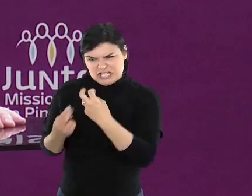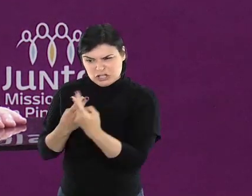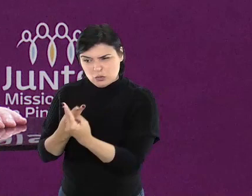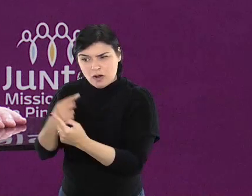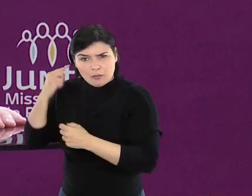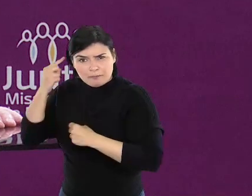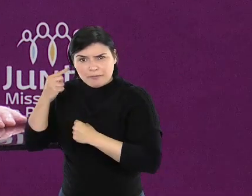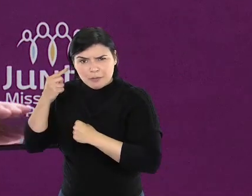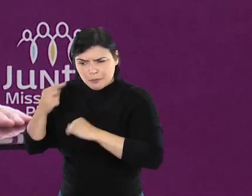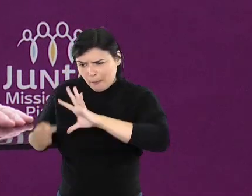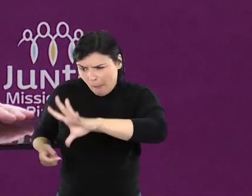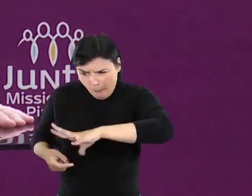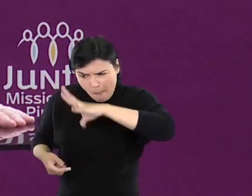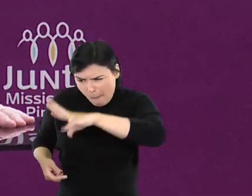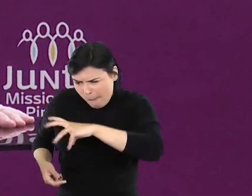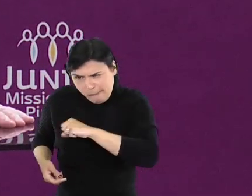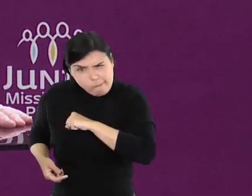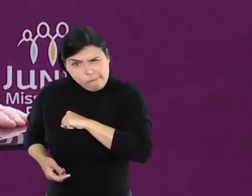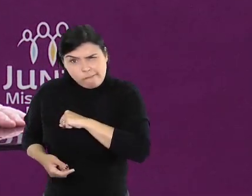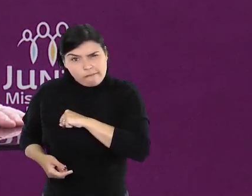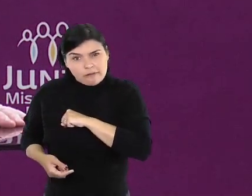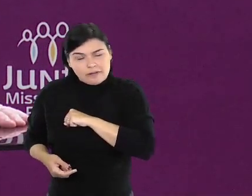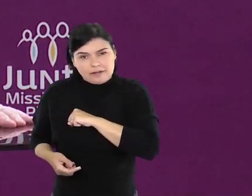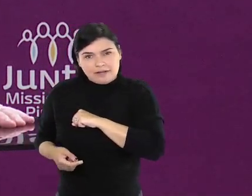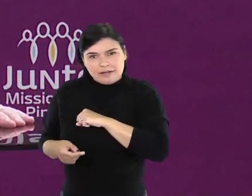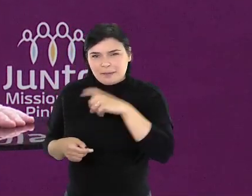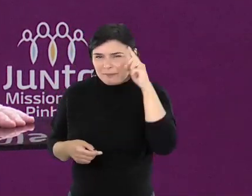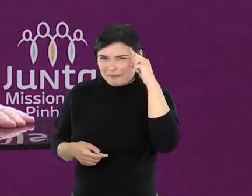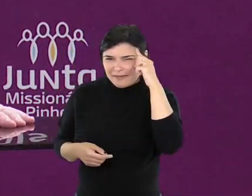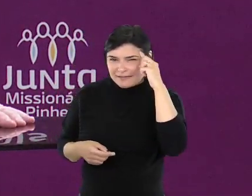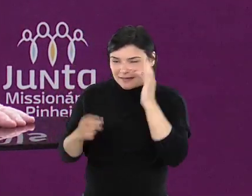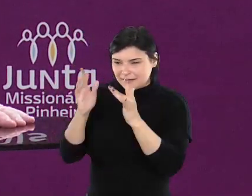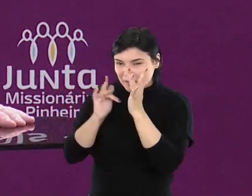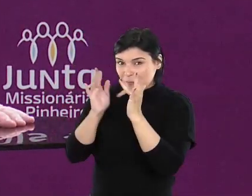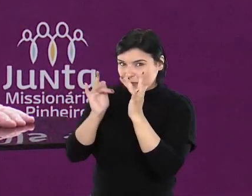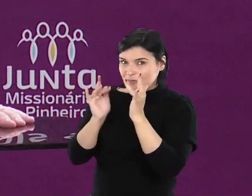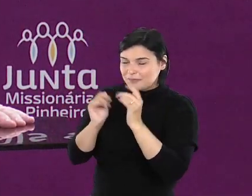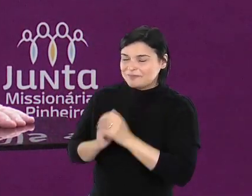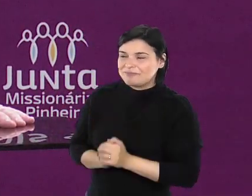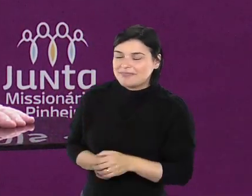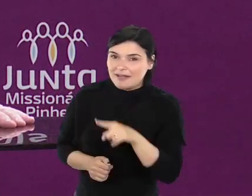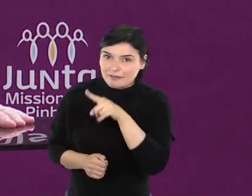Você lembra quando você tava namorando quantas loucuras você fazia